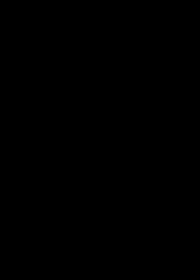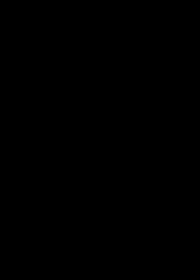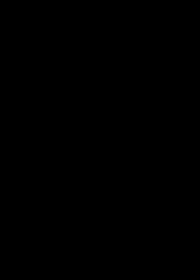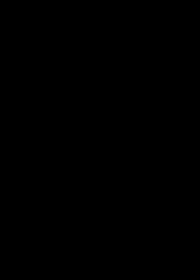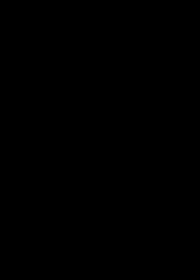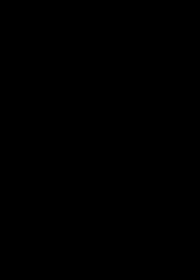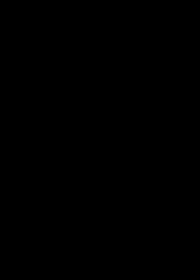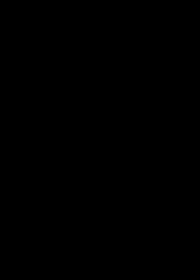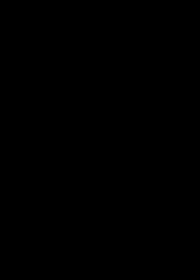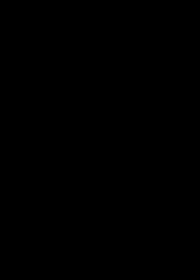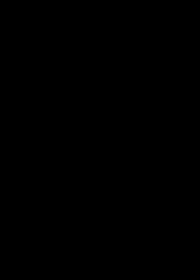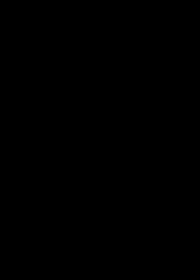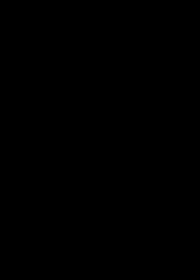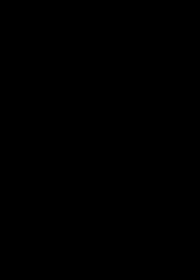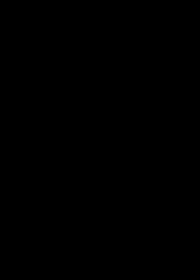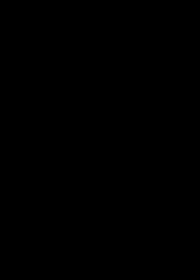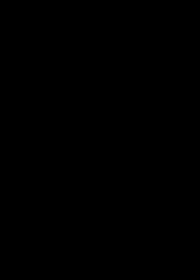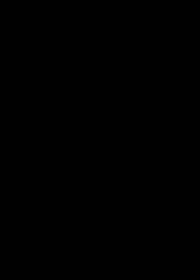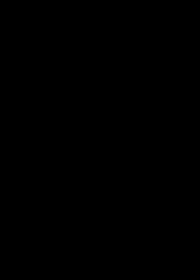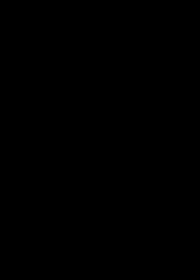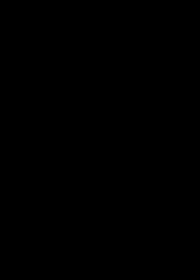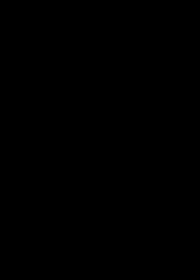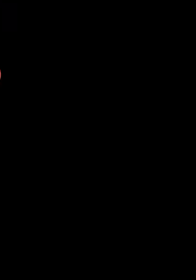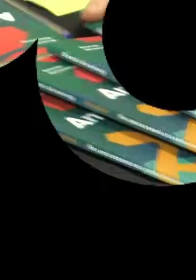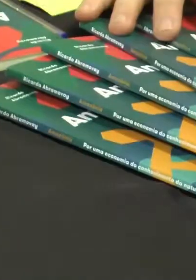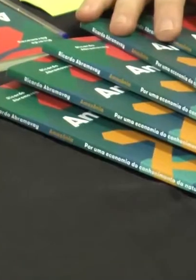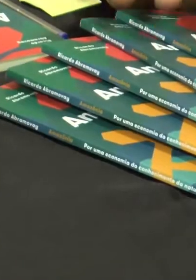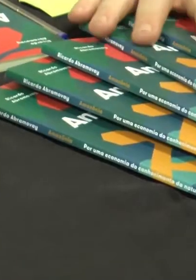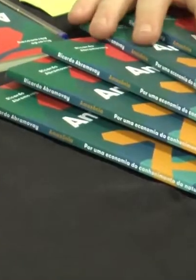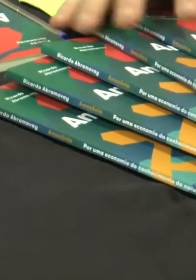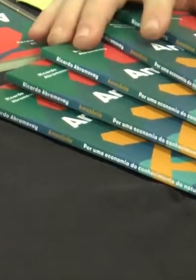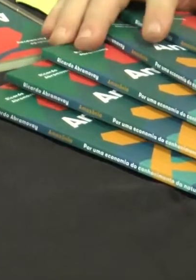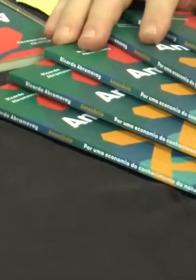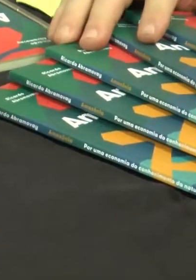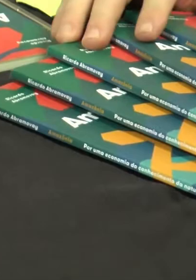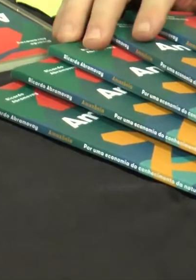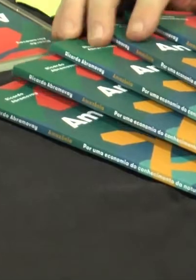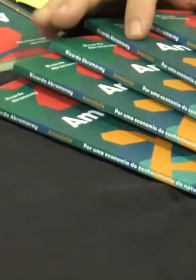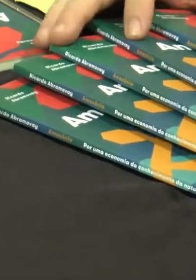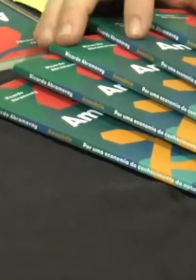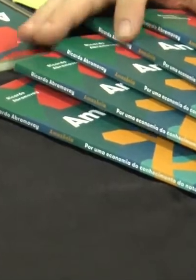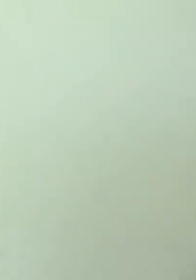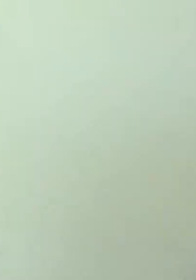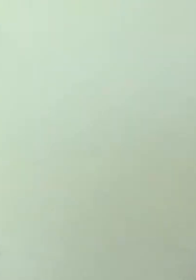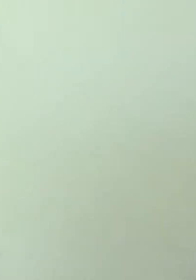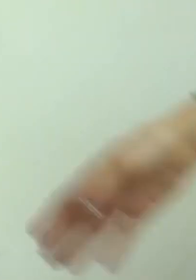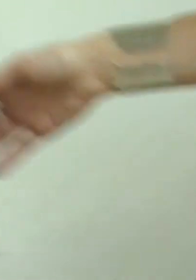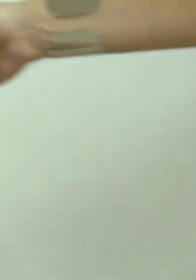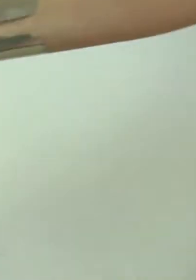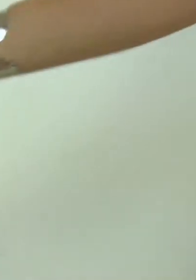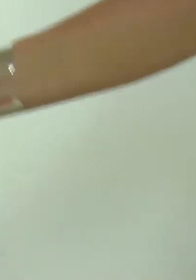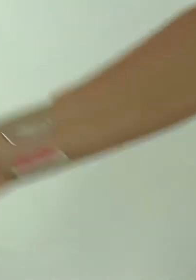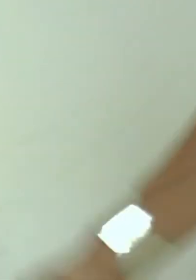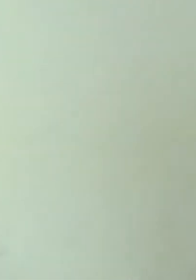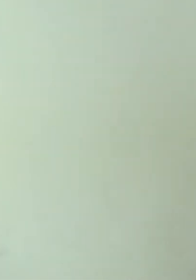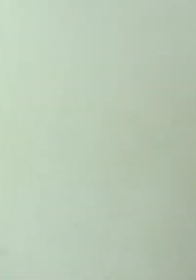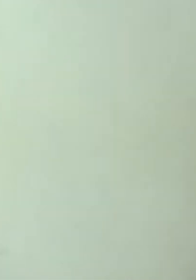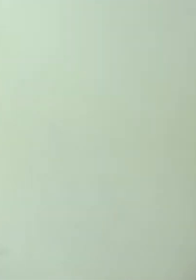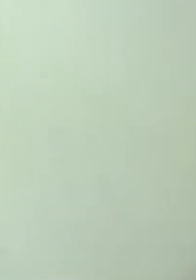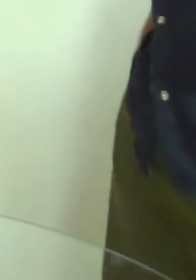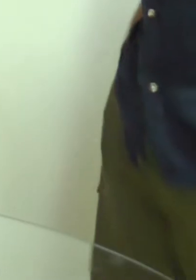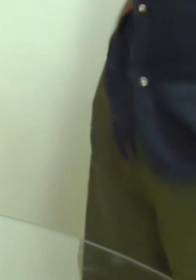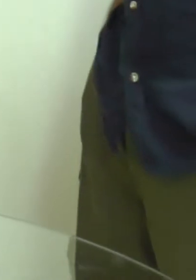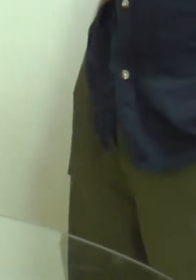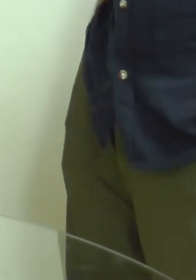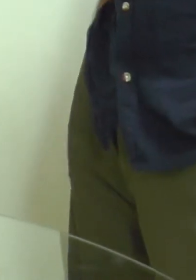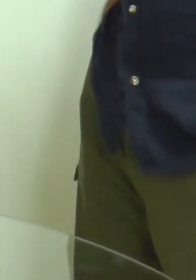Em um fundo preto aparece o título Sempre um Papo. Apresenta imagem do livro Amazônia de Ricardo Abramovay. O convidado,